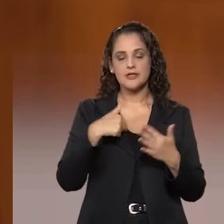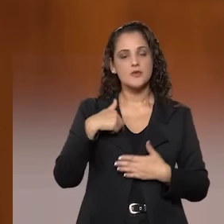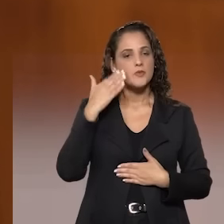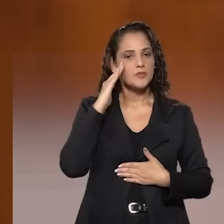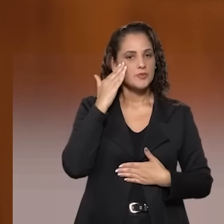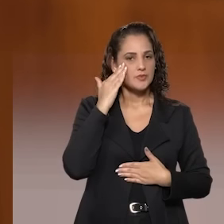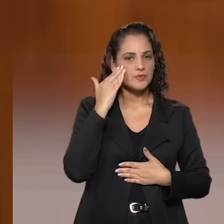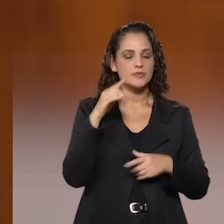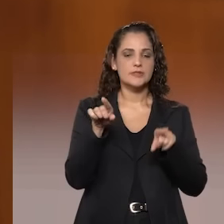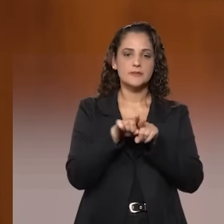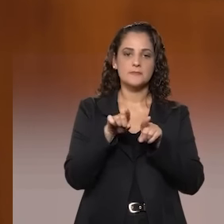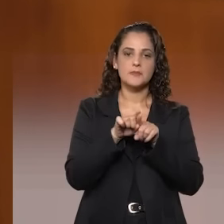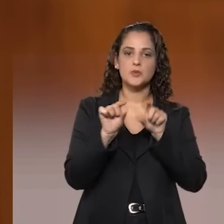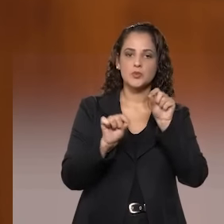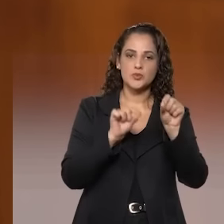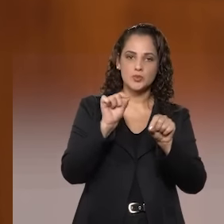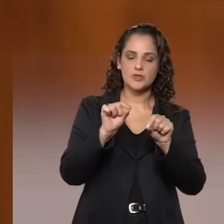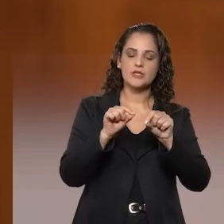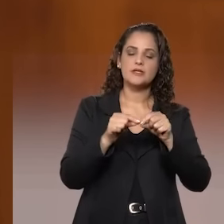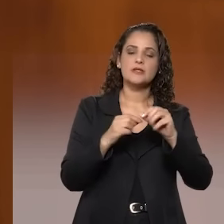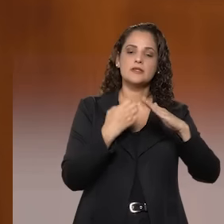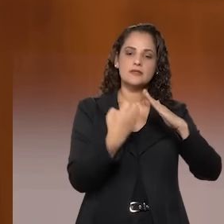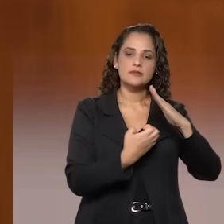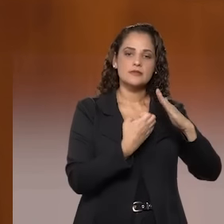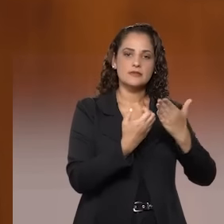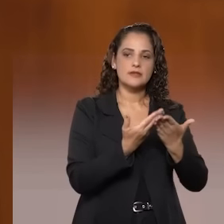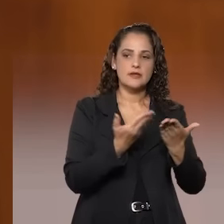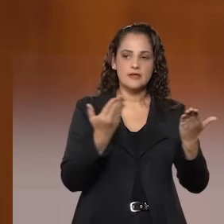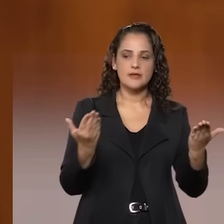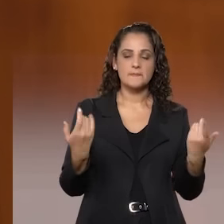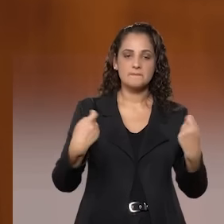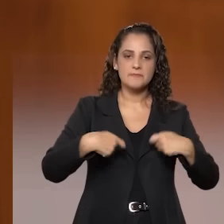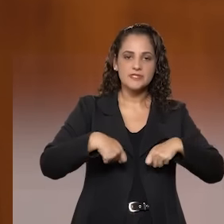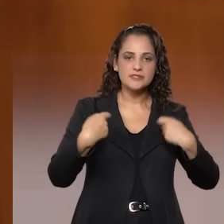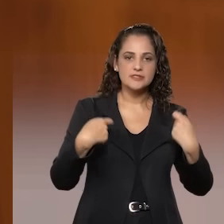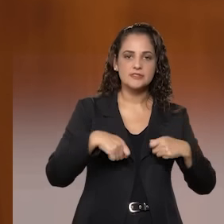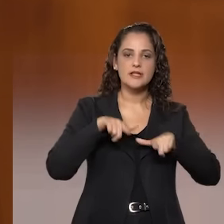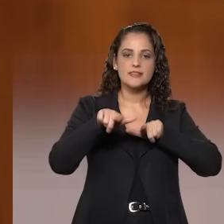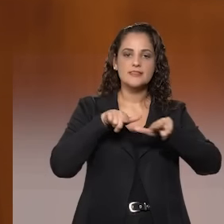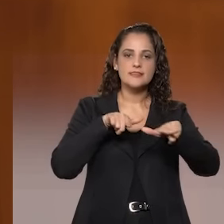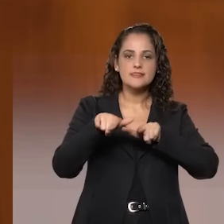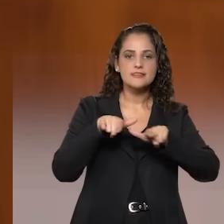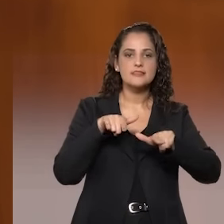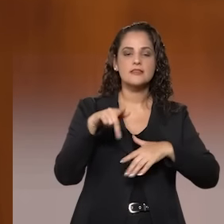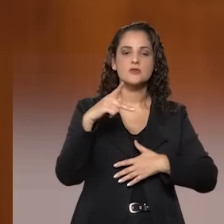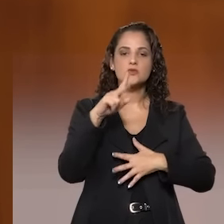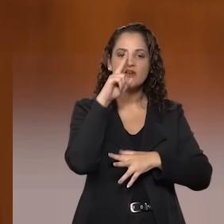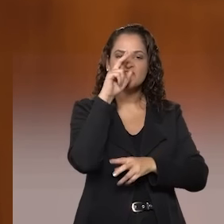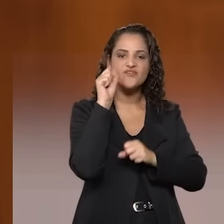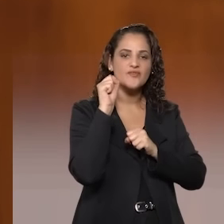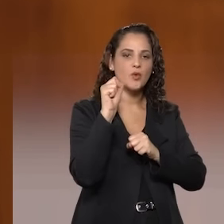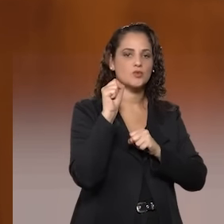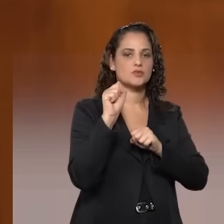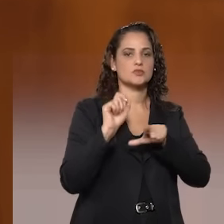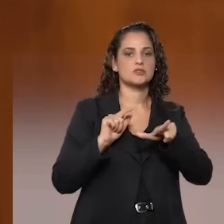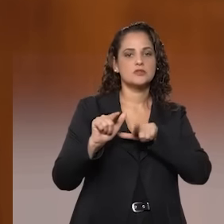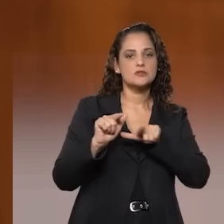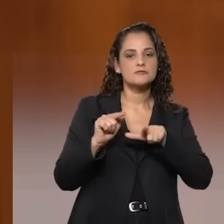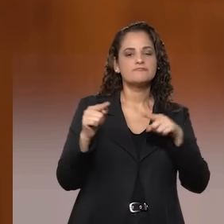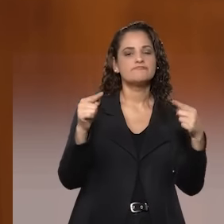precisam trabalhar o seu a sua forç de trabalho no sentido de ajudá-la a